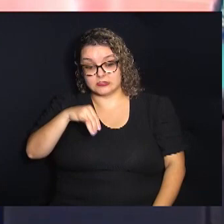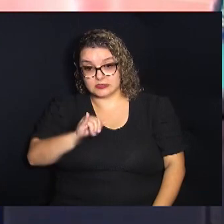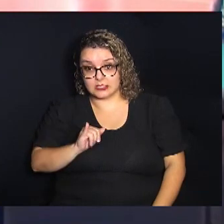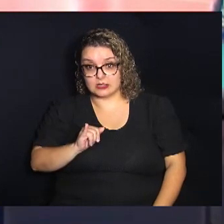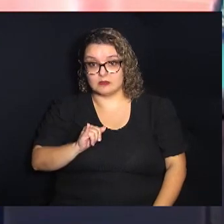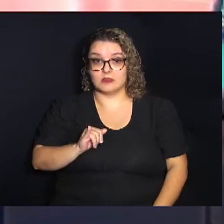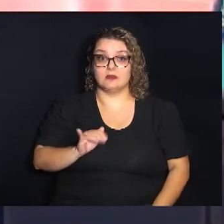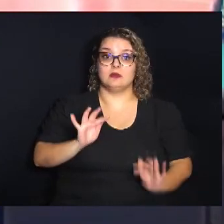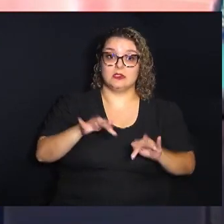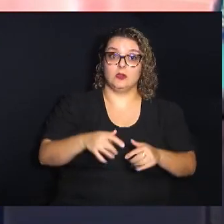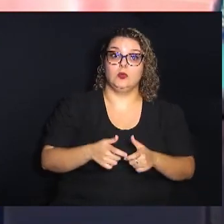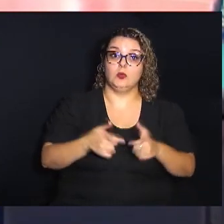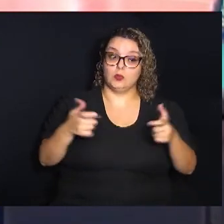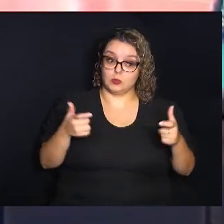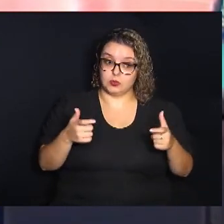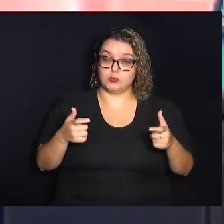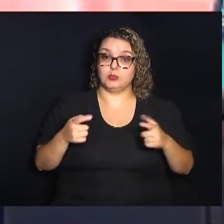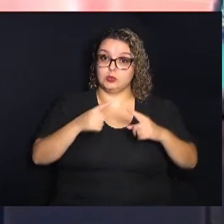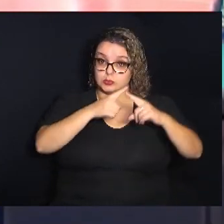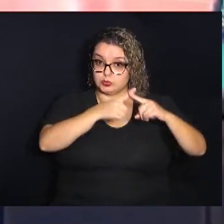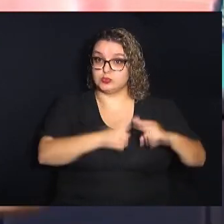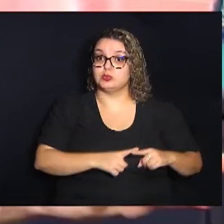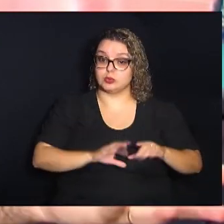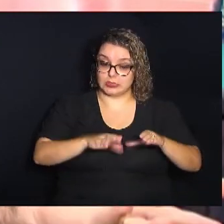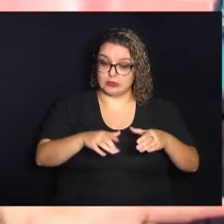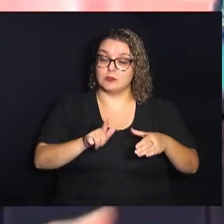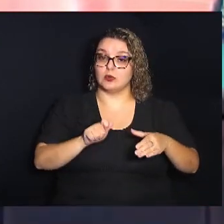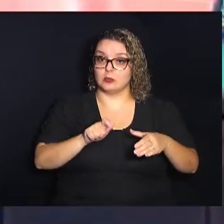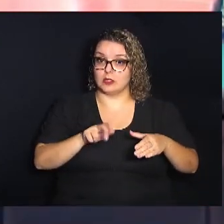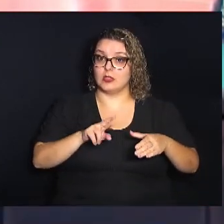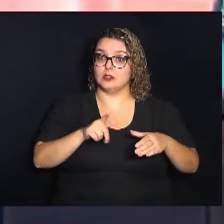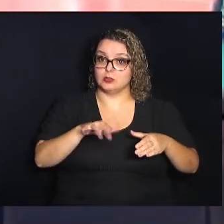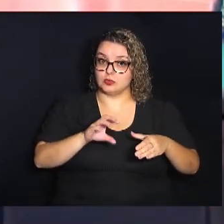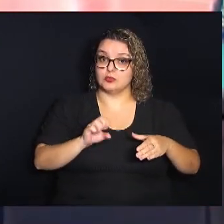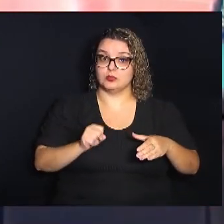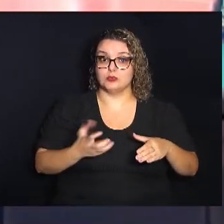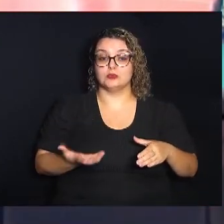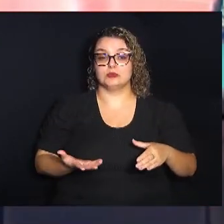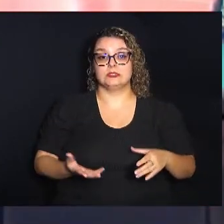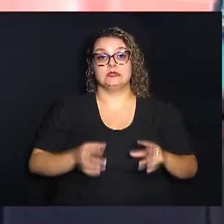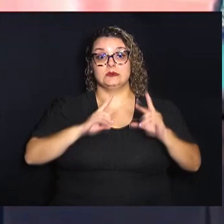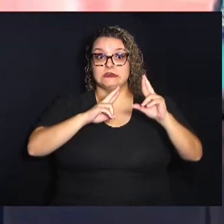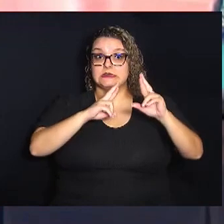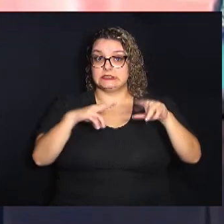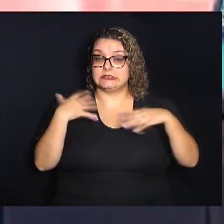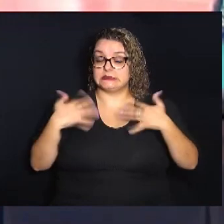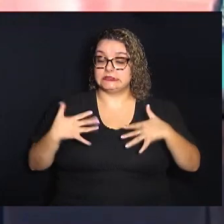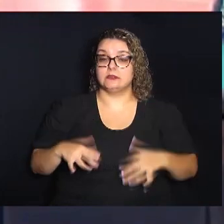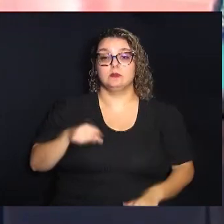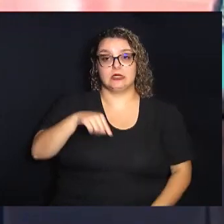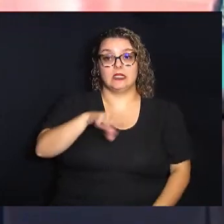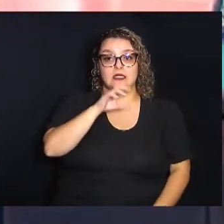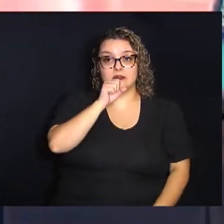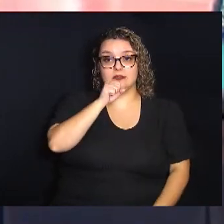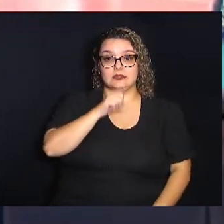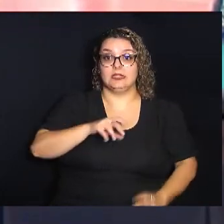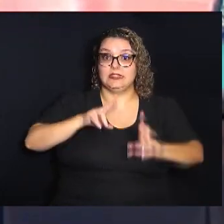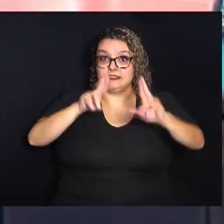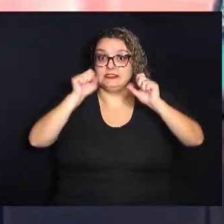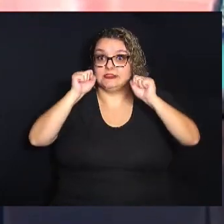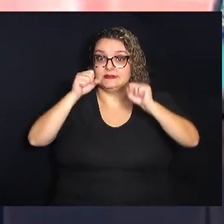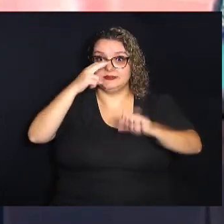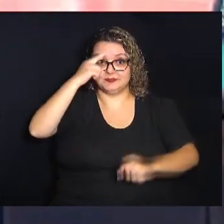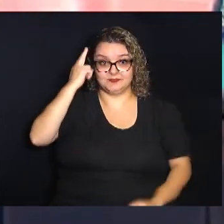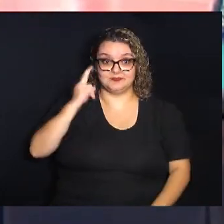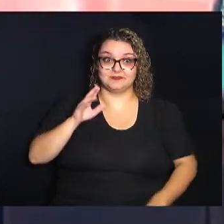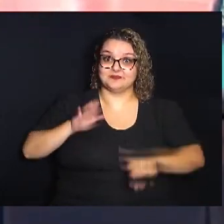grande adversário que é a equipe de Guarulhos. Fica, portanto, a expectativa para esse sábado. E vamos torcer, Gabriel Castro.